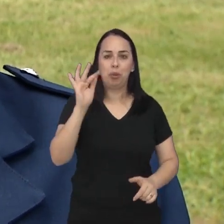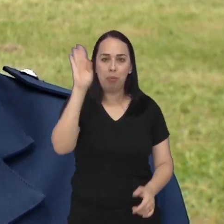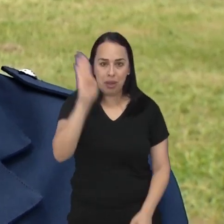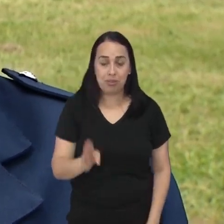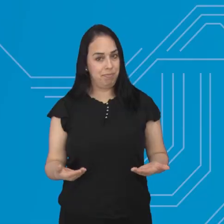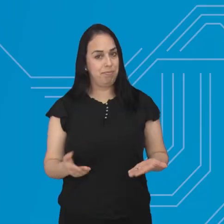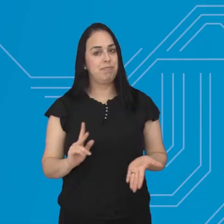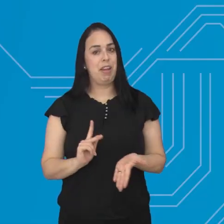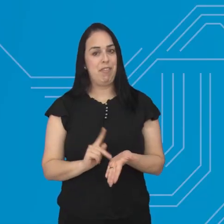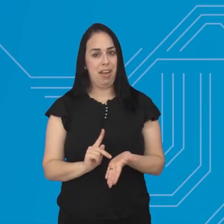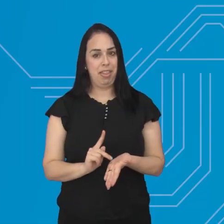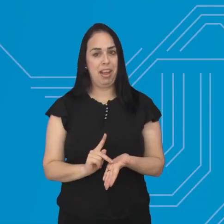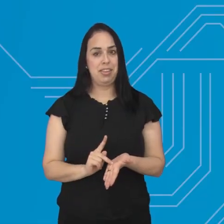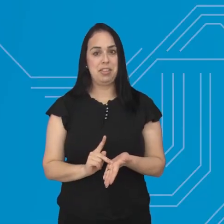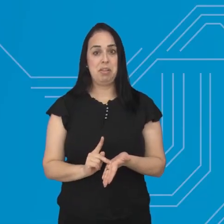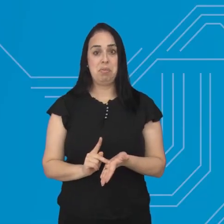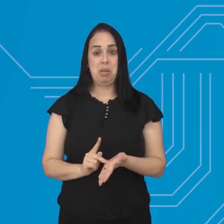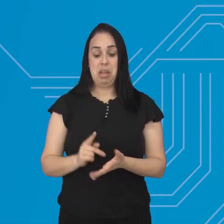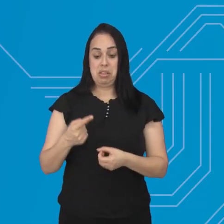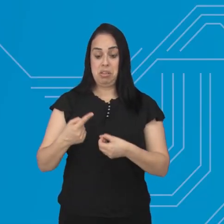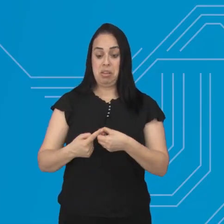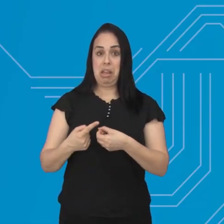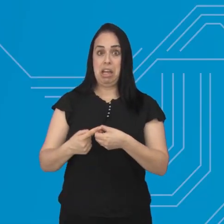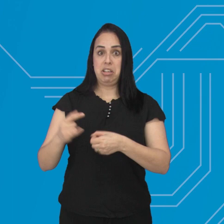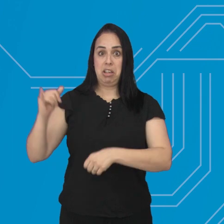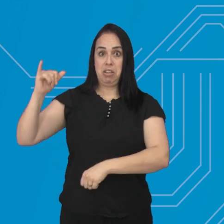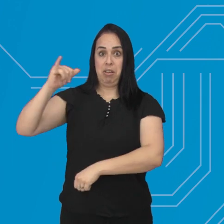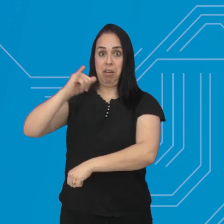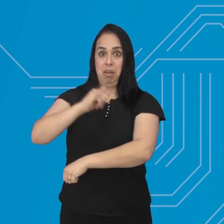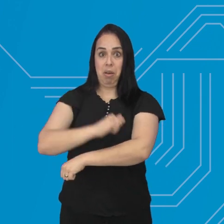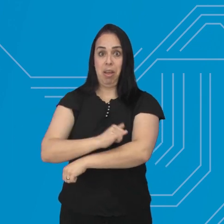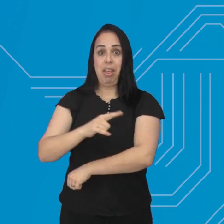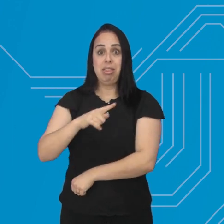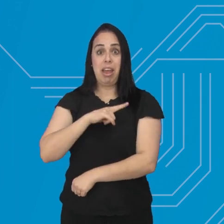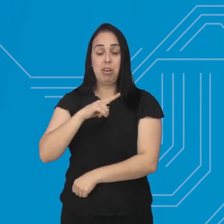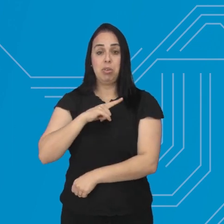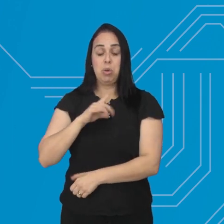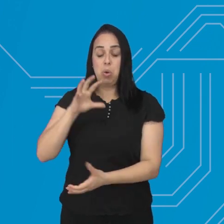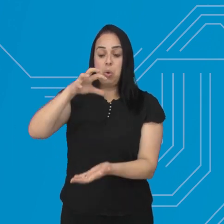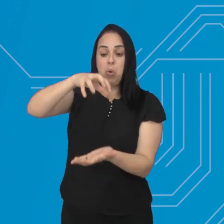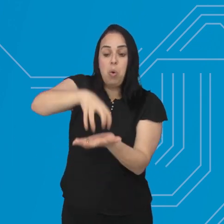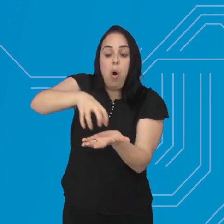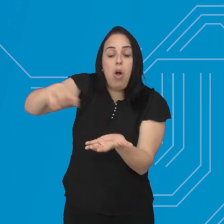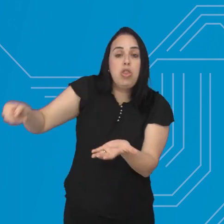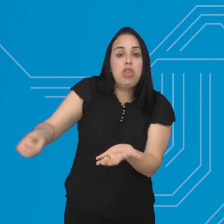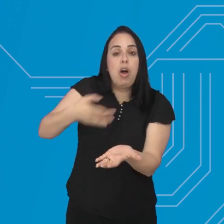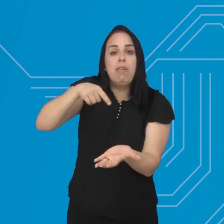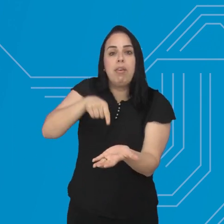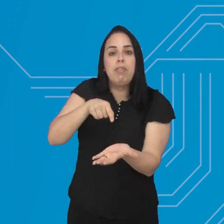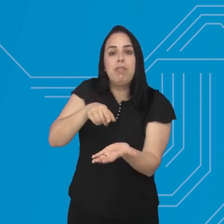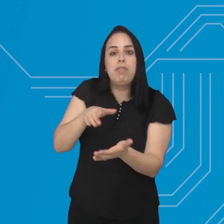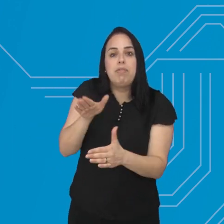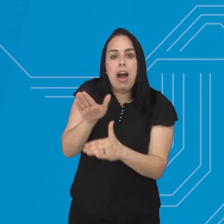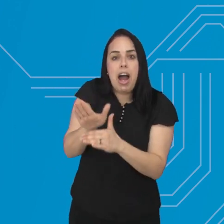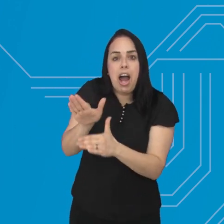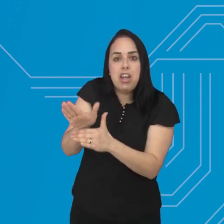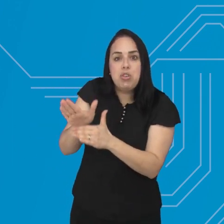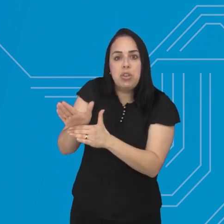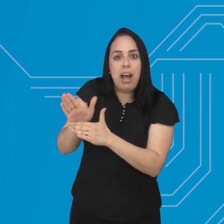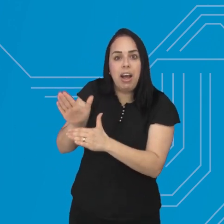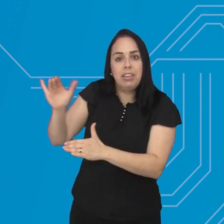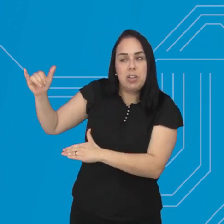do futuro do Brasil. Pois é, e a cidade da aviação ganha um novo laboratório. O espaço vai fortalecer o